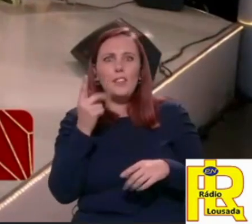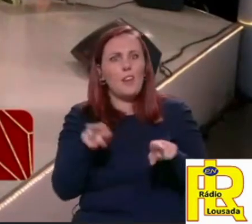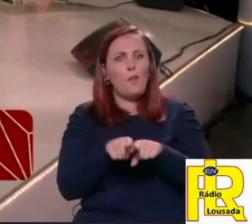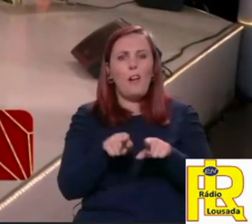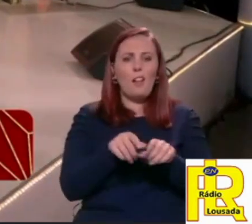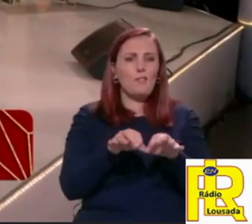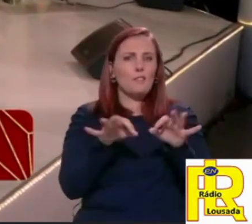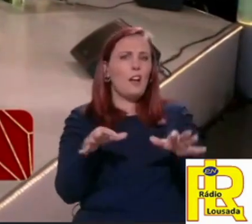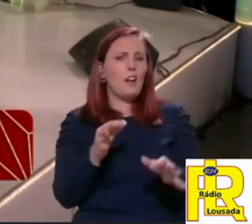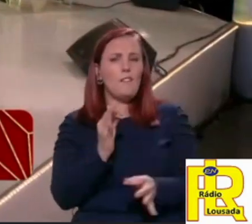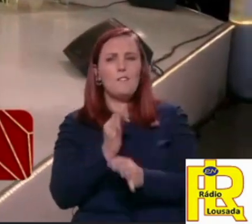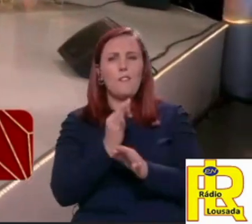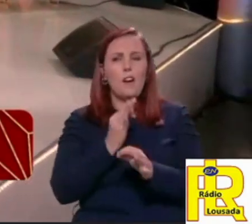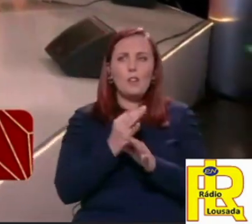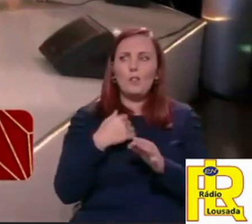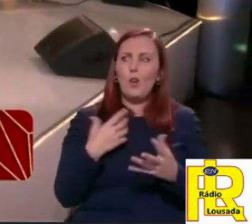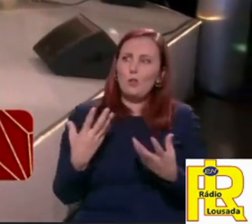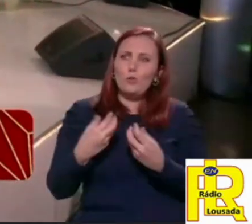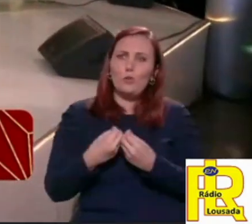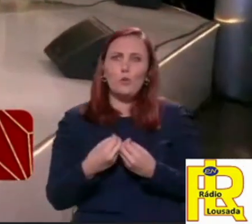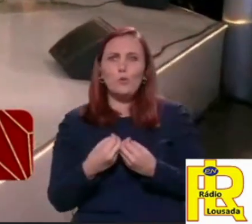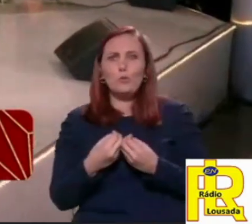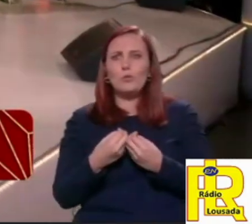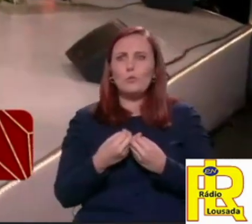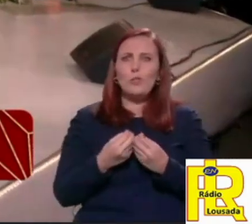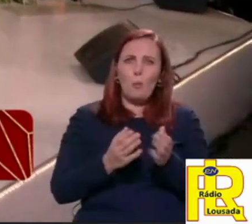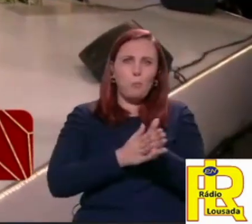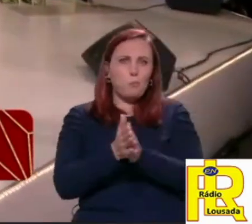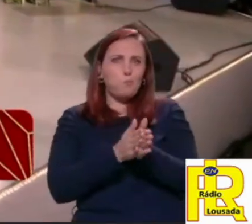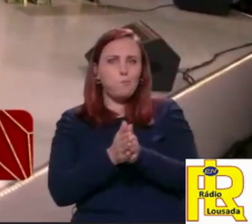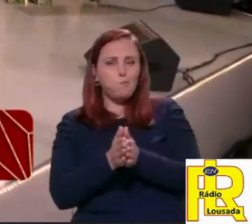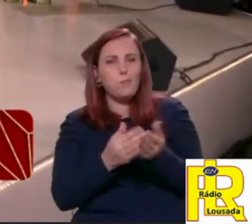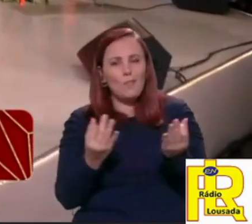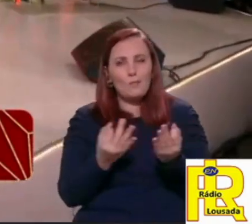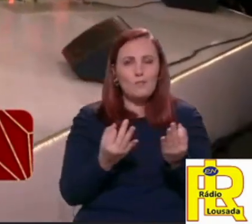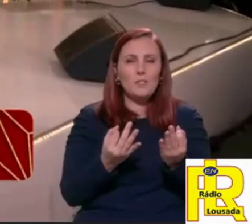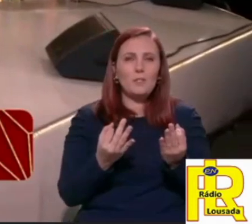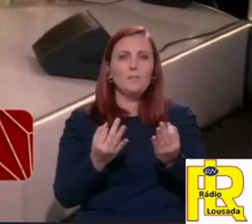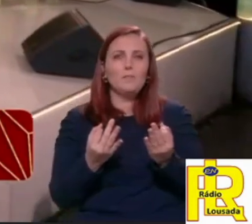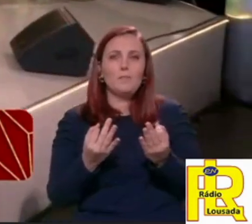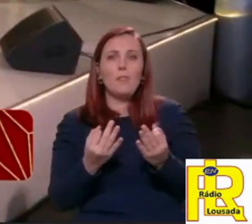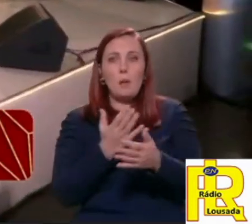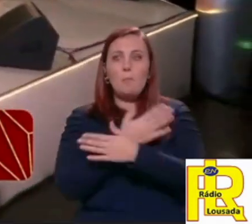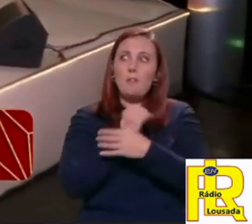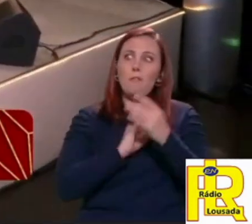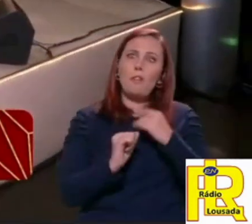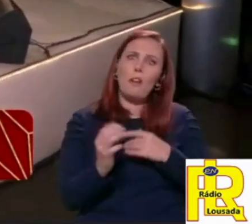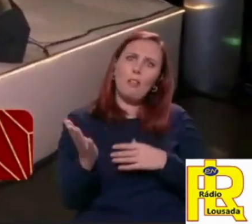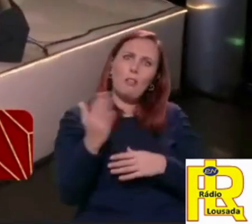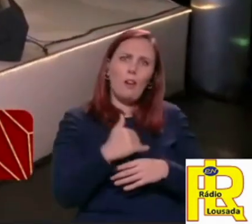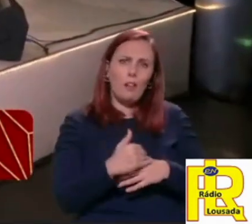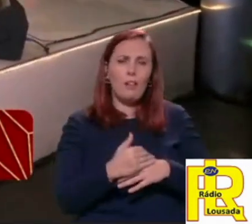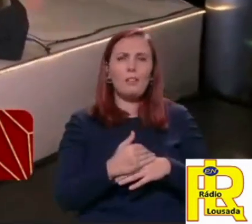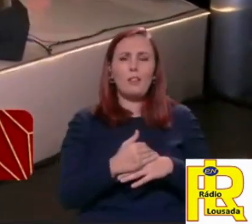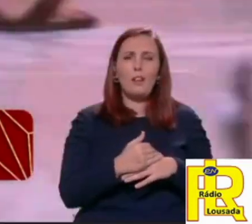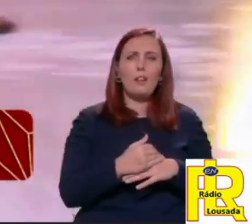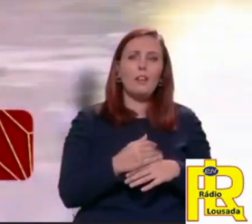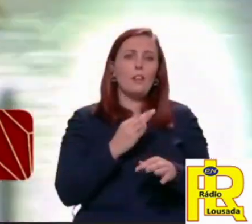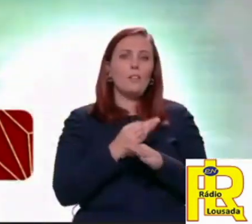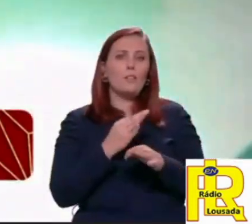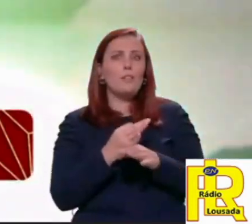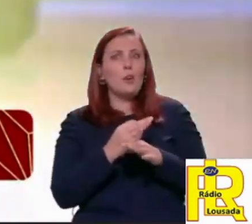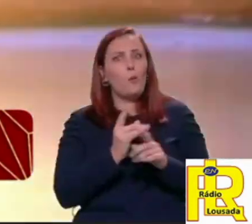festa vamos juntos celebrar cas do teu amigo e entra